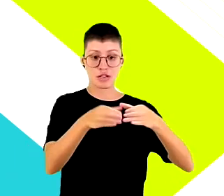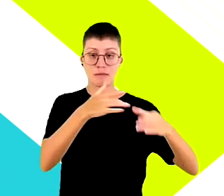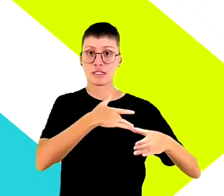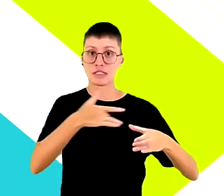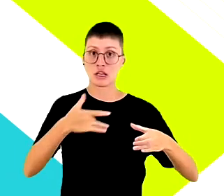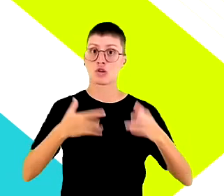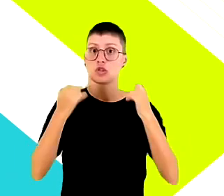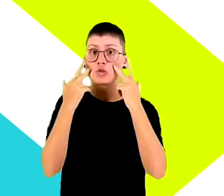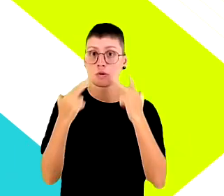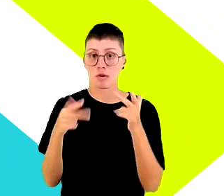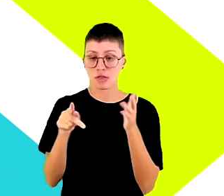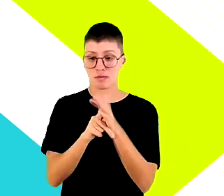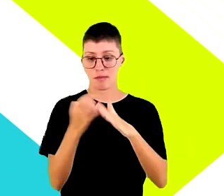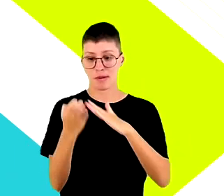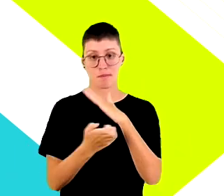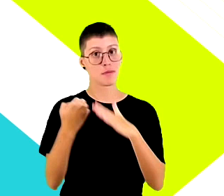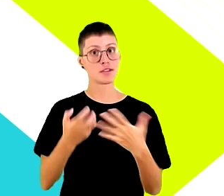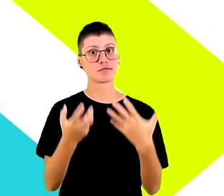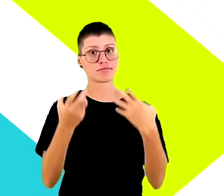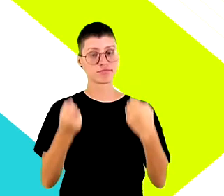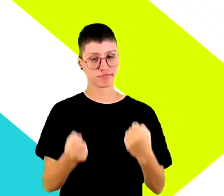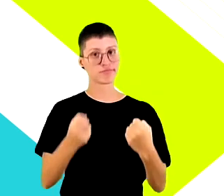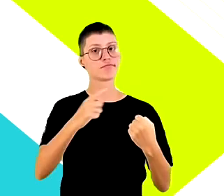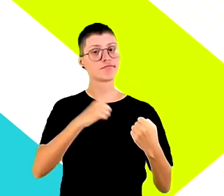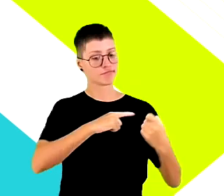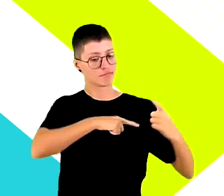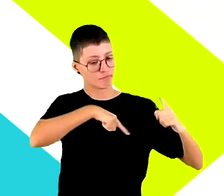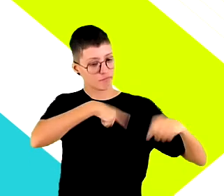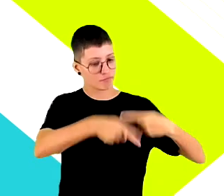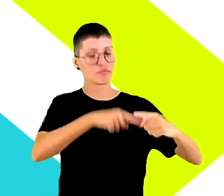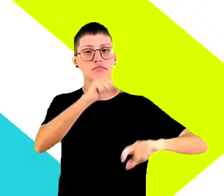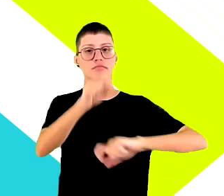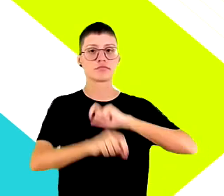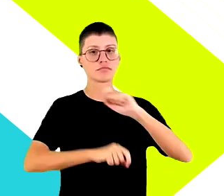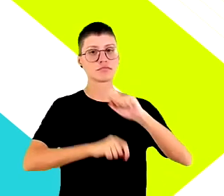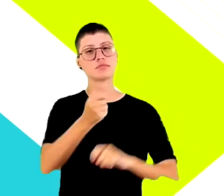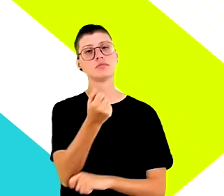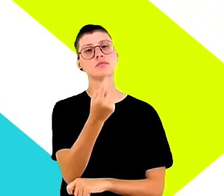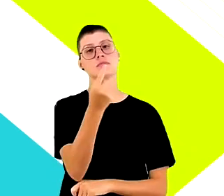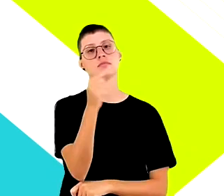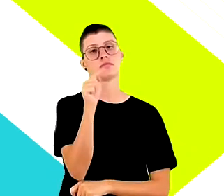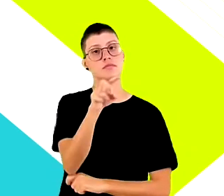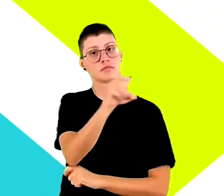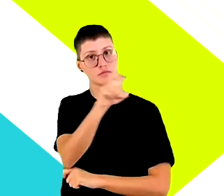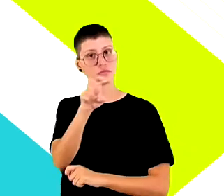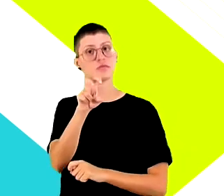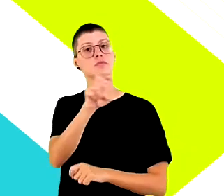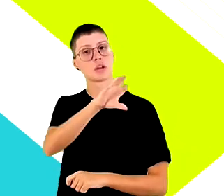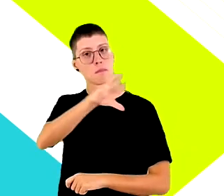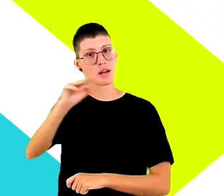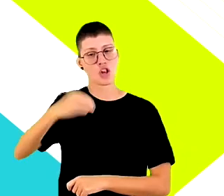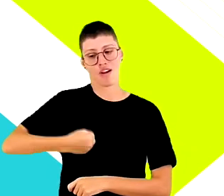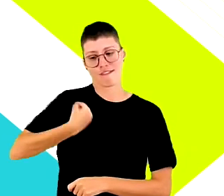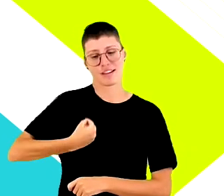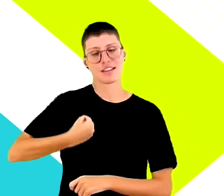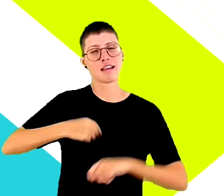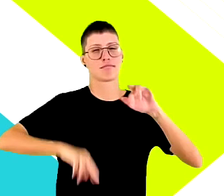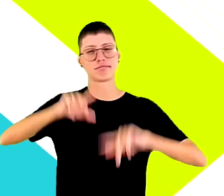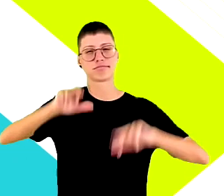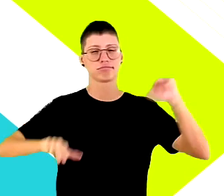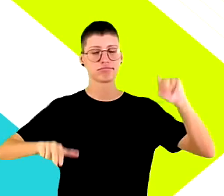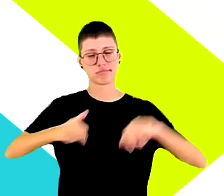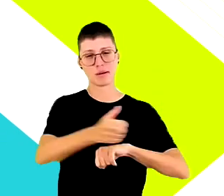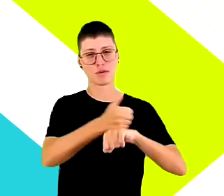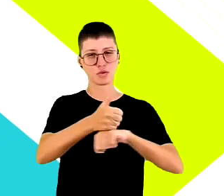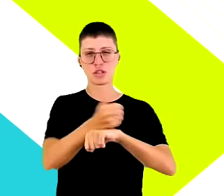muito enxutas, a gente tem uma escala para atender aquelas 1,4, quase 1,5 milhões de vidas, então diversos profissionais para ajudar nessas discussões, como é que a gente